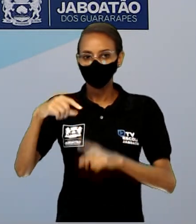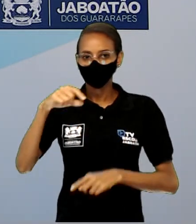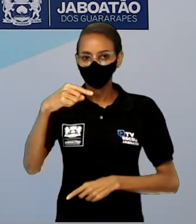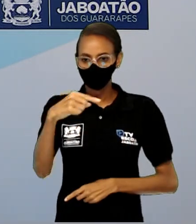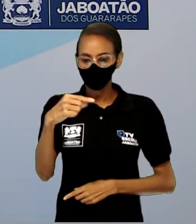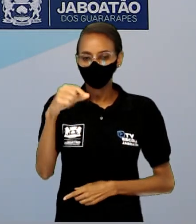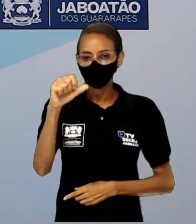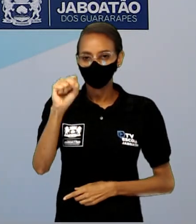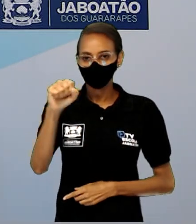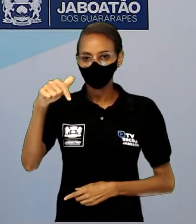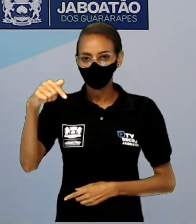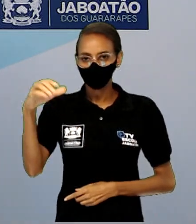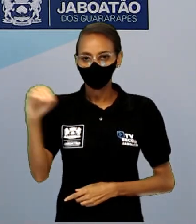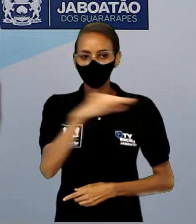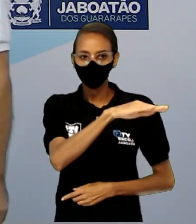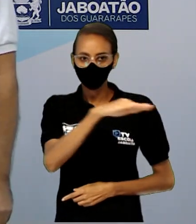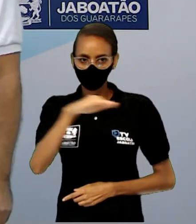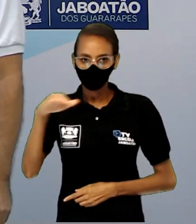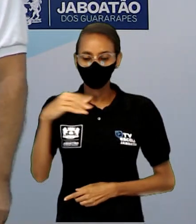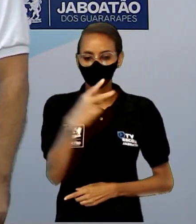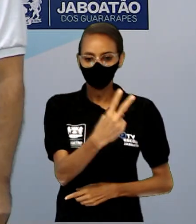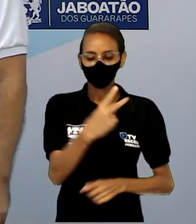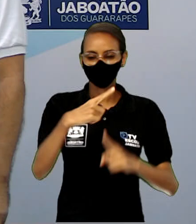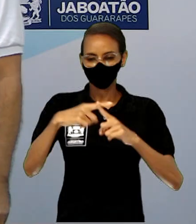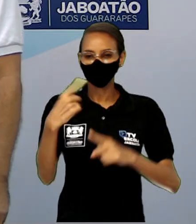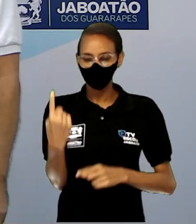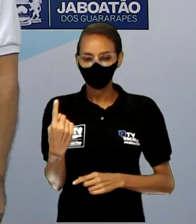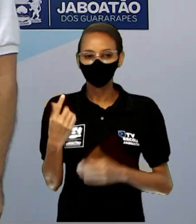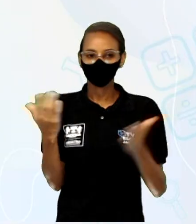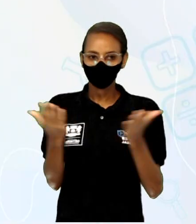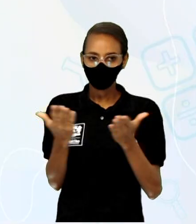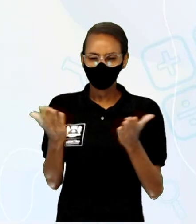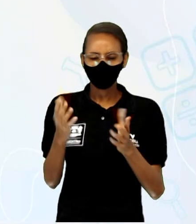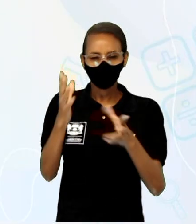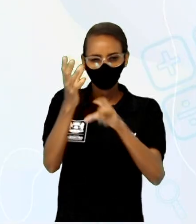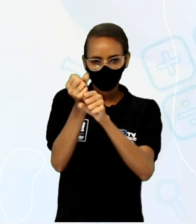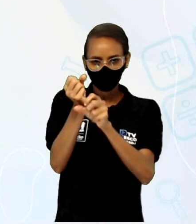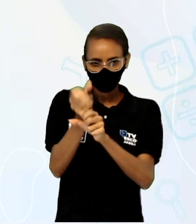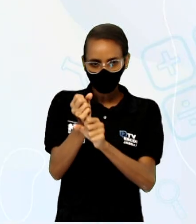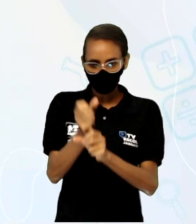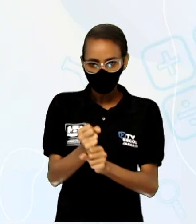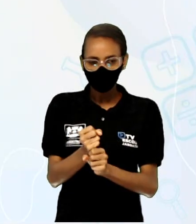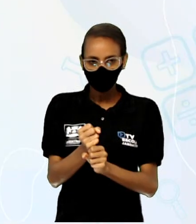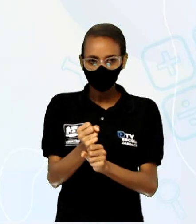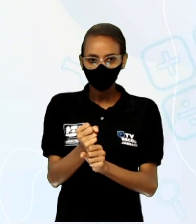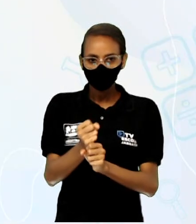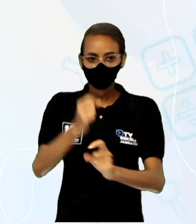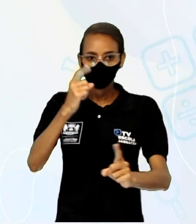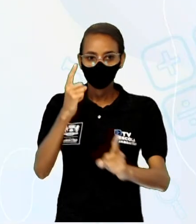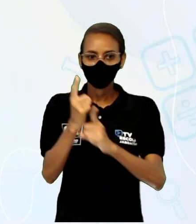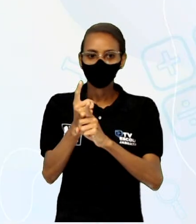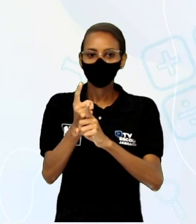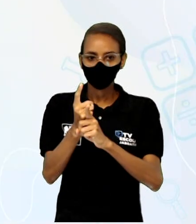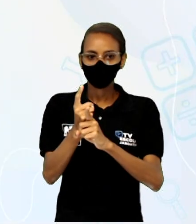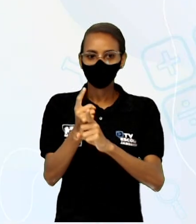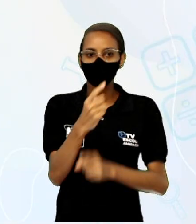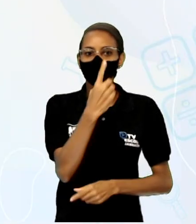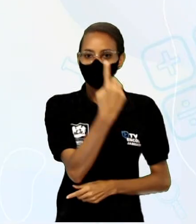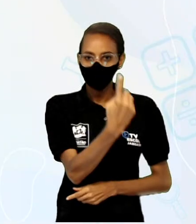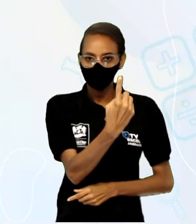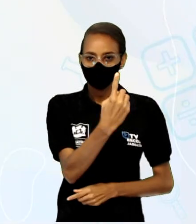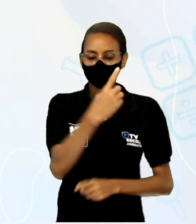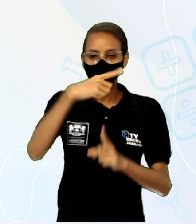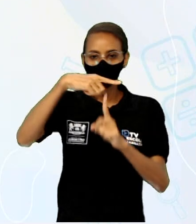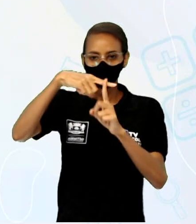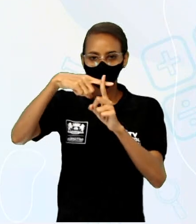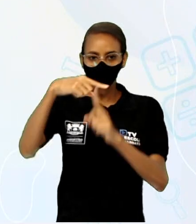mais bx mais c igual a zero. Então, aqui eu tenho que pegar esse 870 e lançar ele para o primeiro membro. O